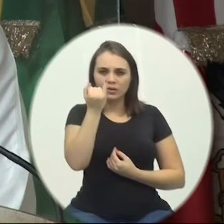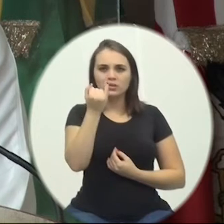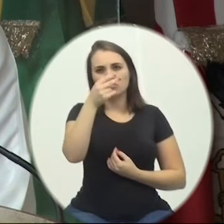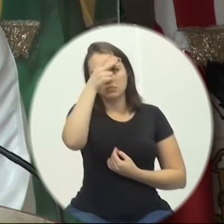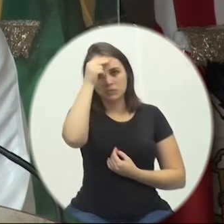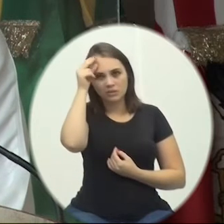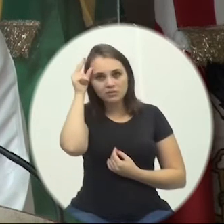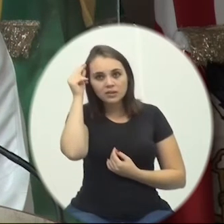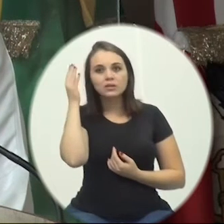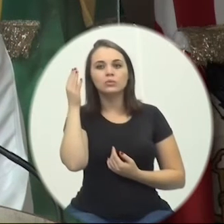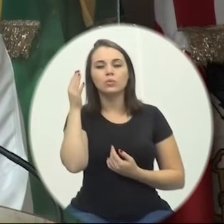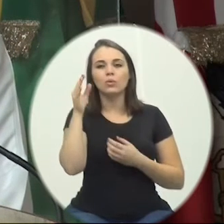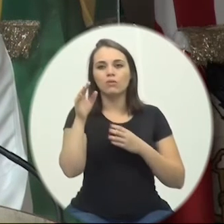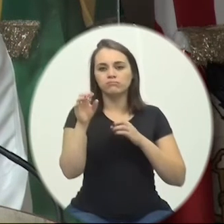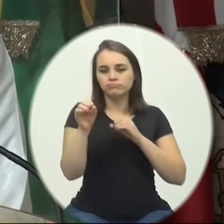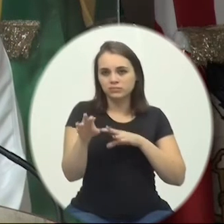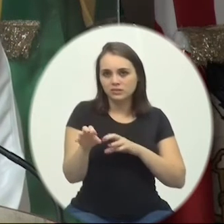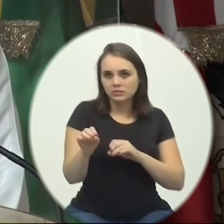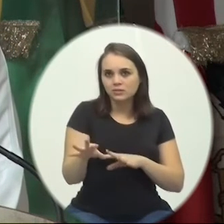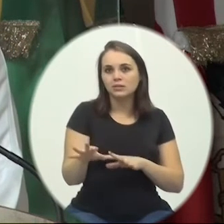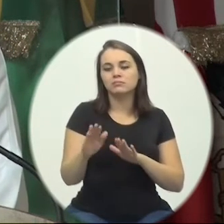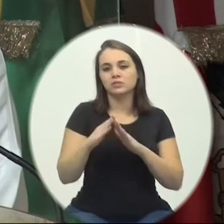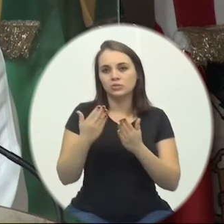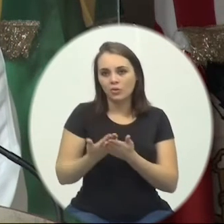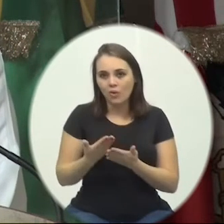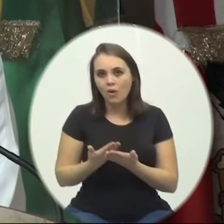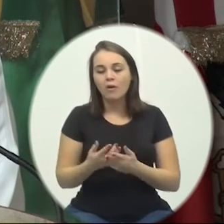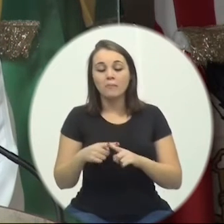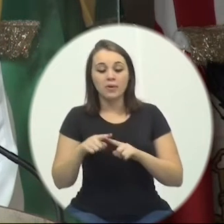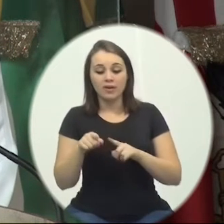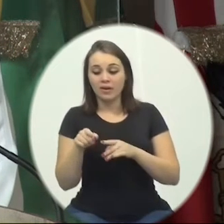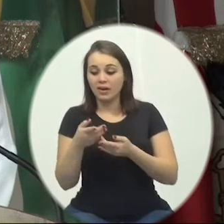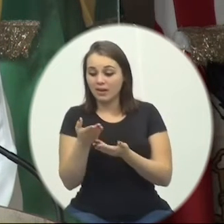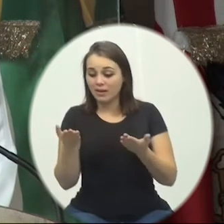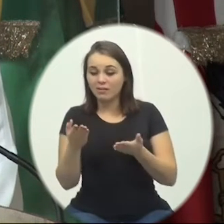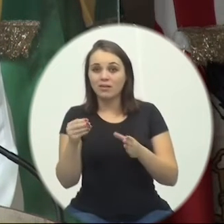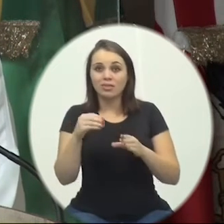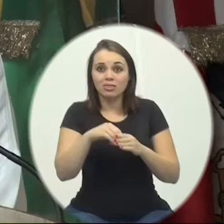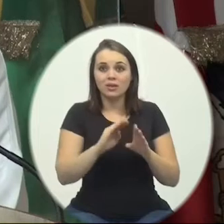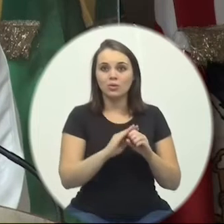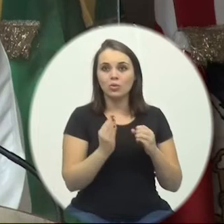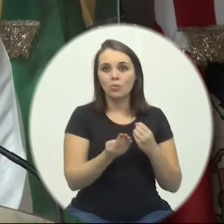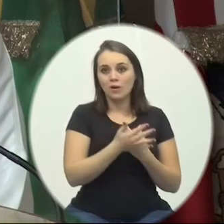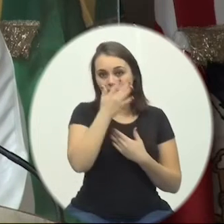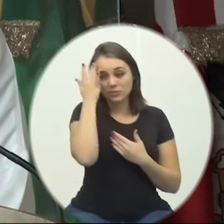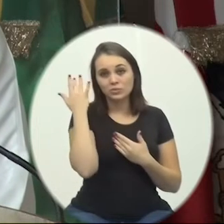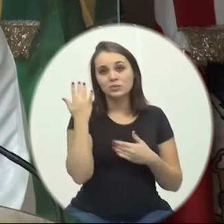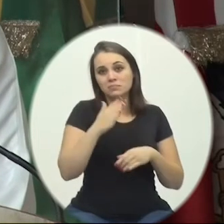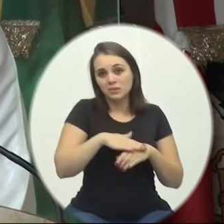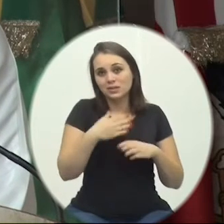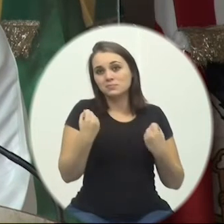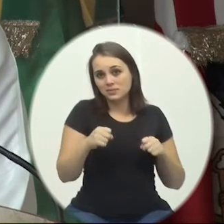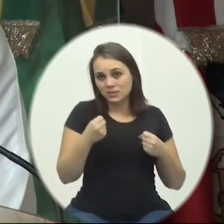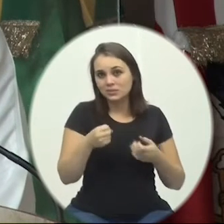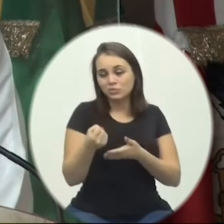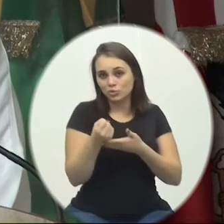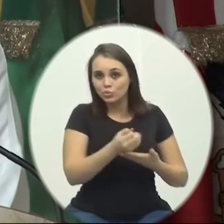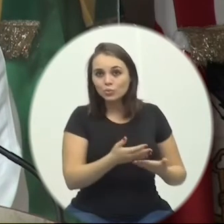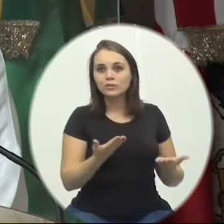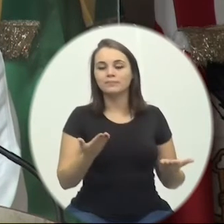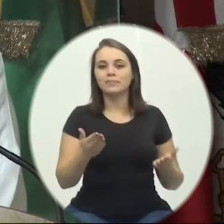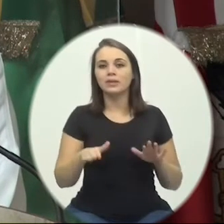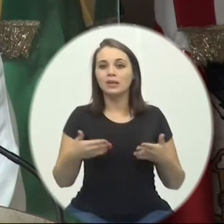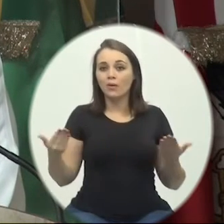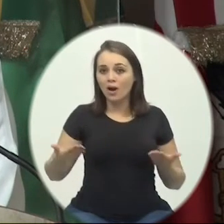ensino, principalmente porque as nossas escolas são nos bairros e são onde as pessoas mais carecem. Inclusive, a fome